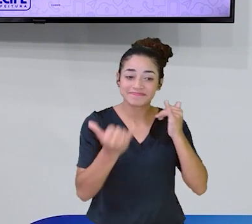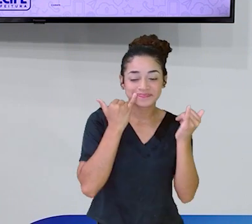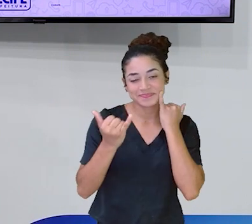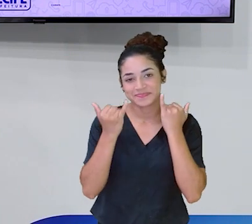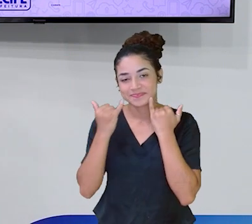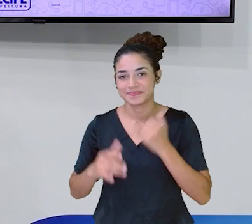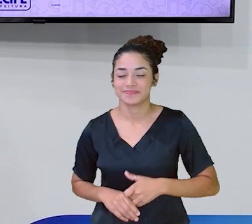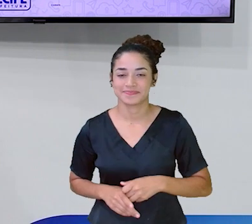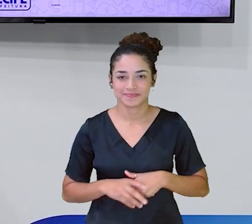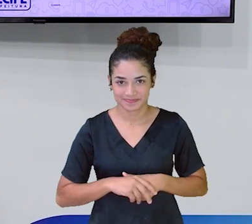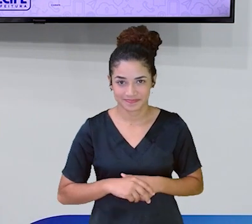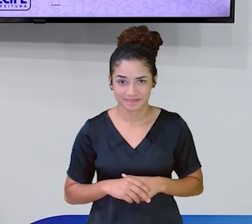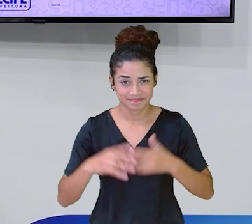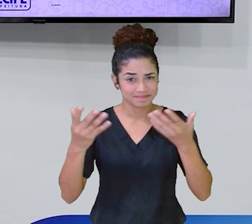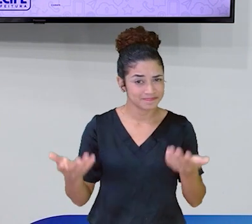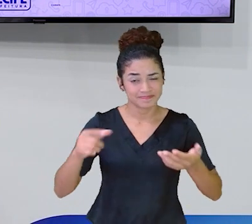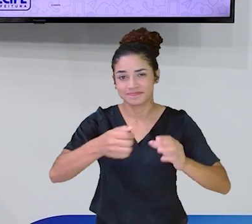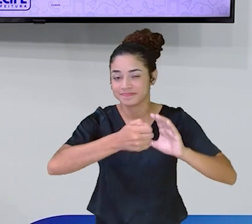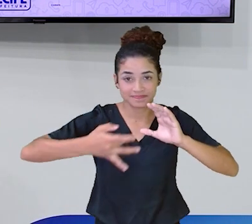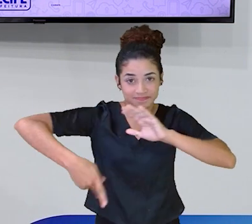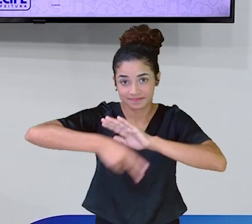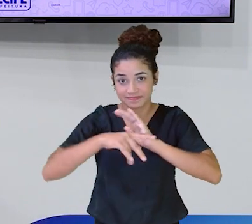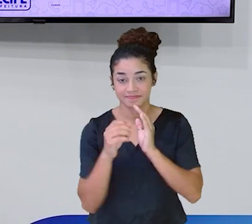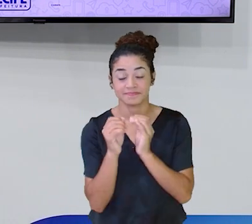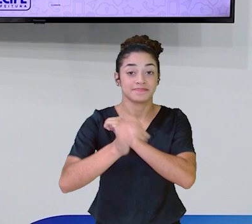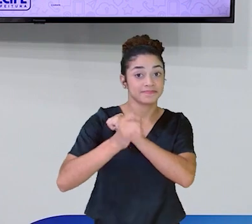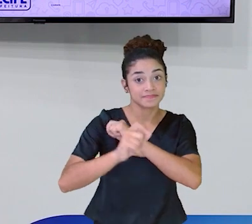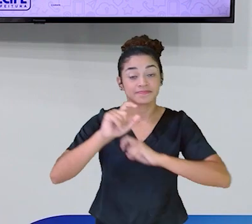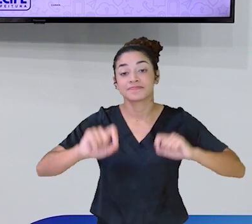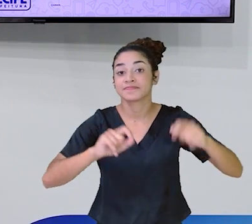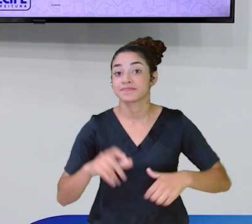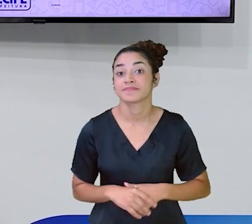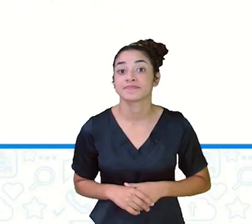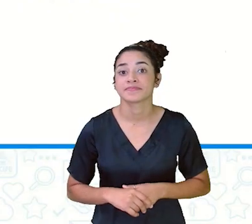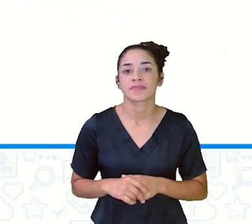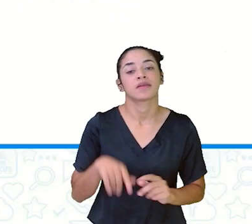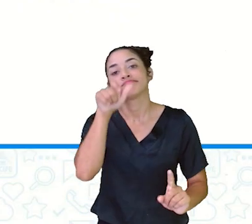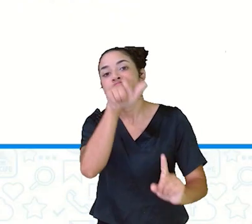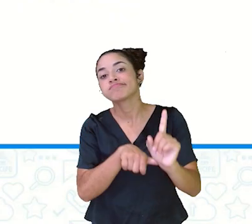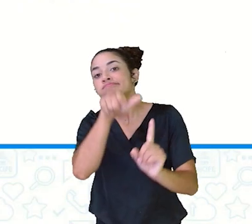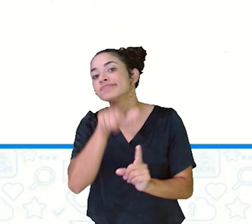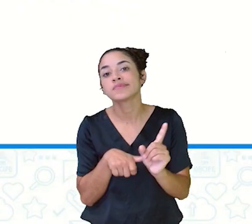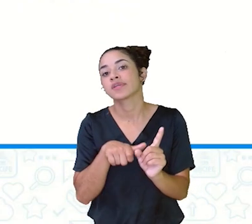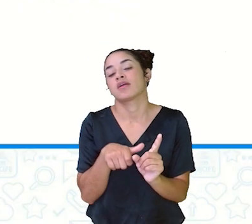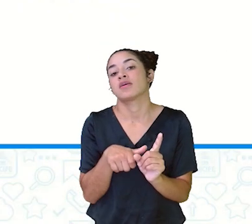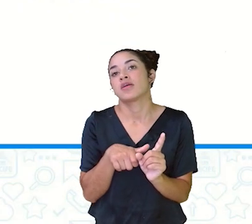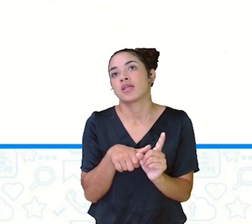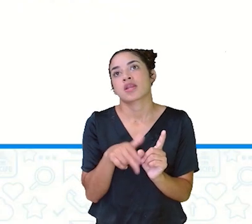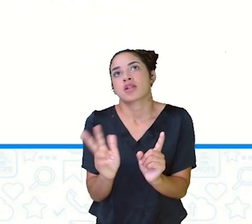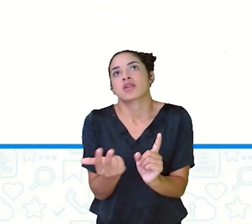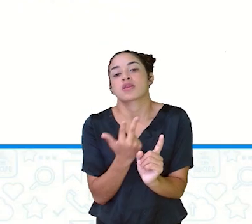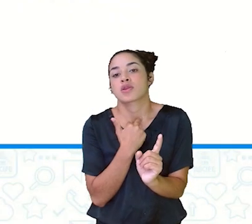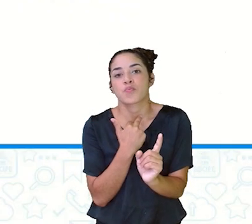informação. As características das crônicas. Os personagens não devem